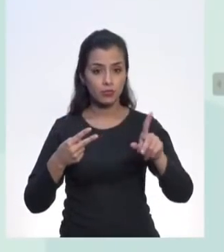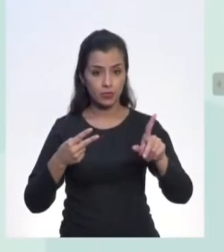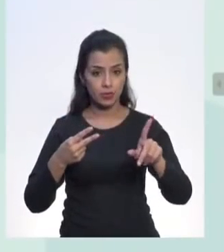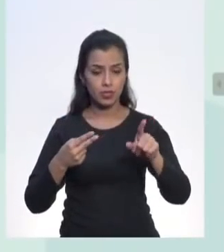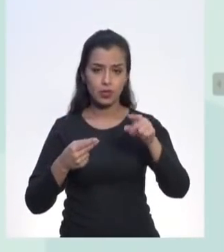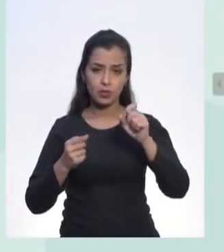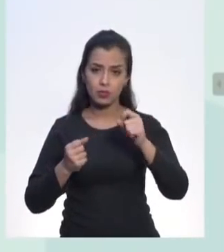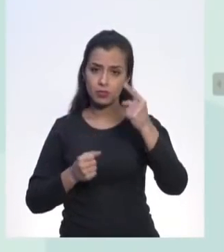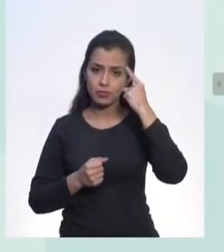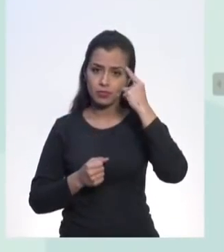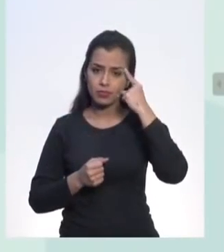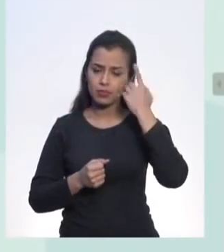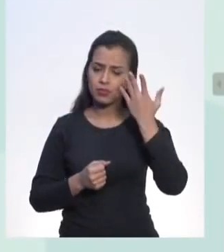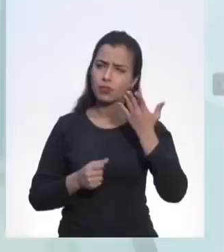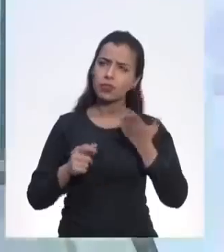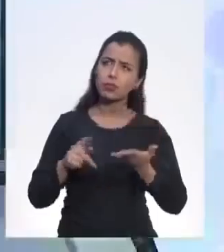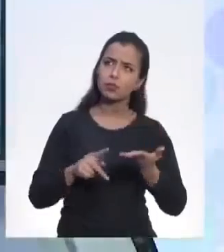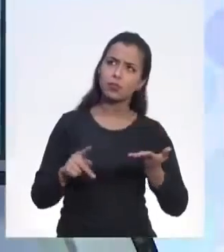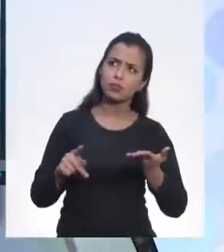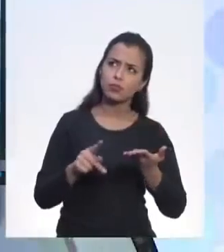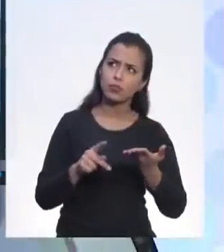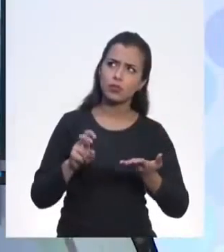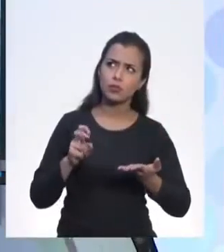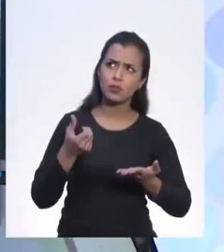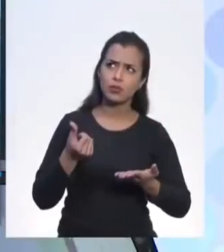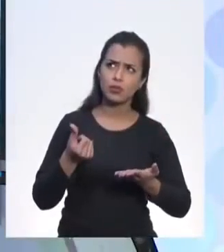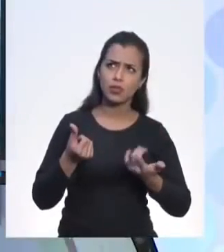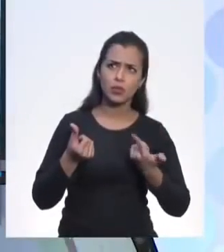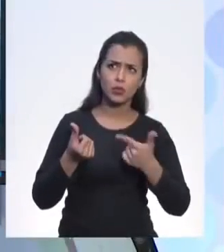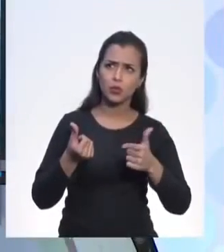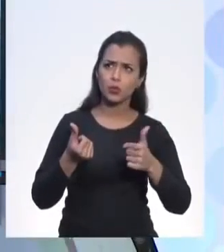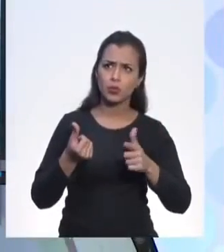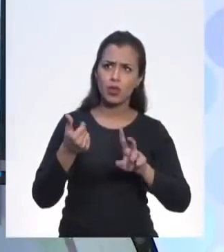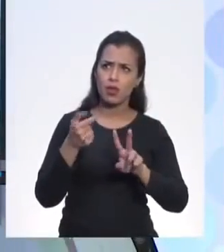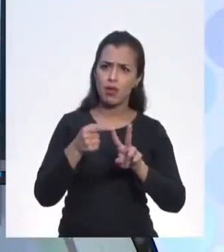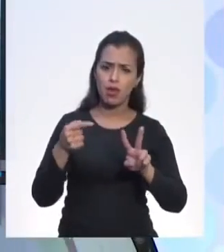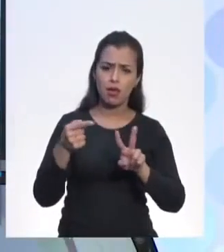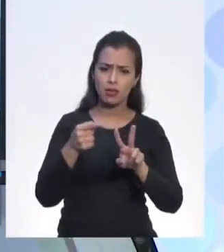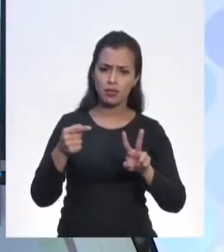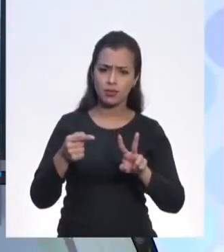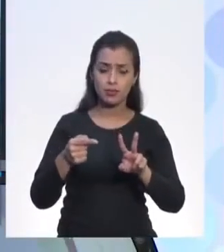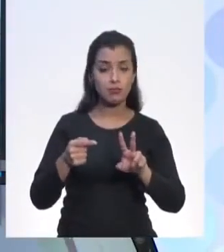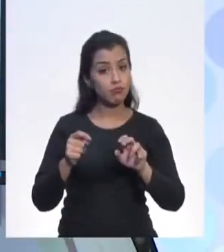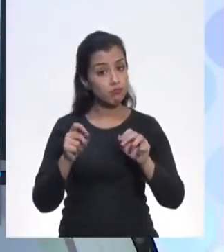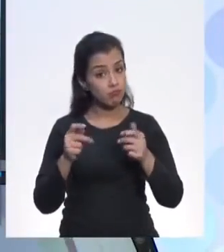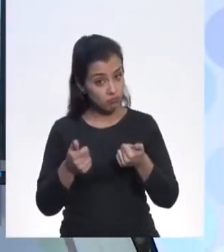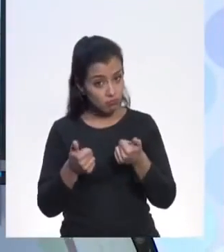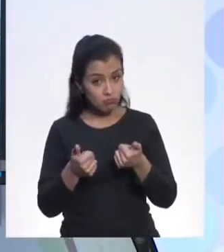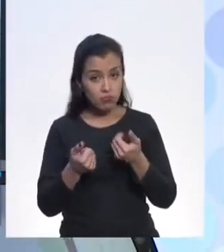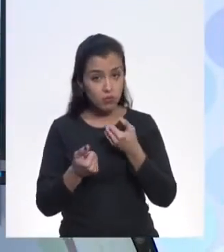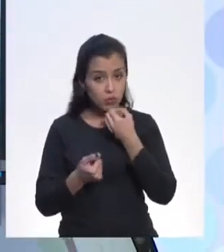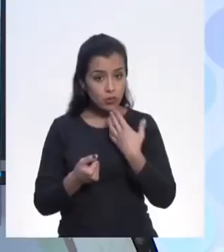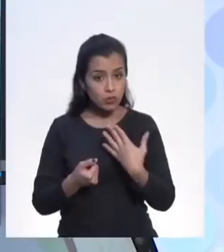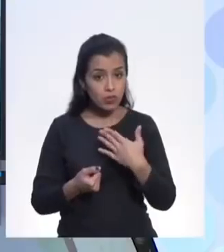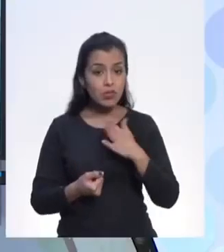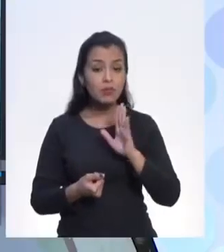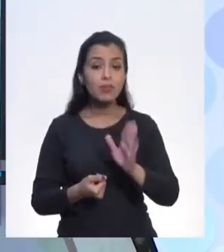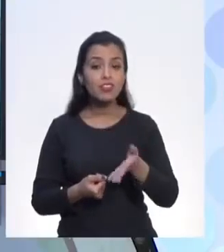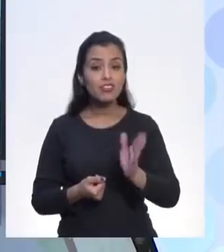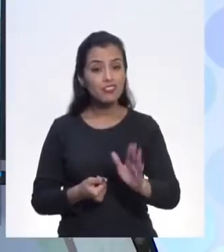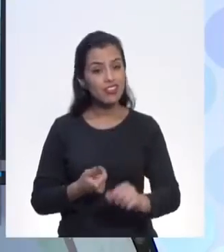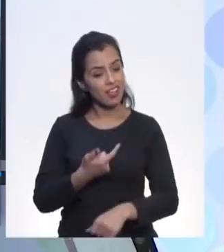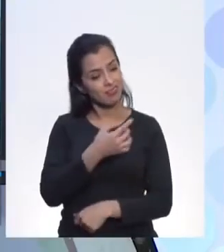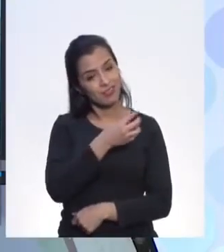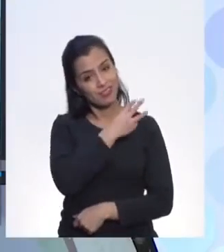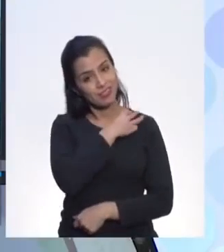falando assim, professora, 56 não tem raiz exata. Tudo bem, mas você já está na terceira série